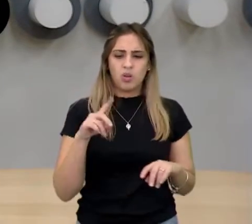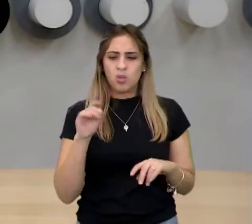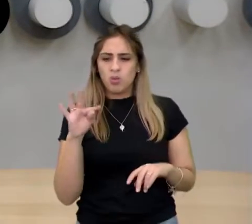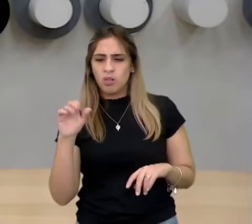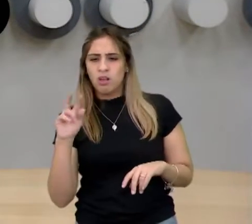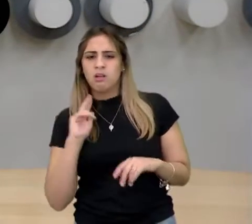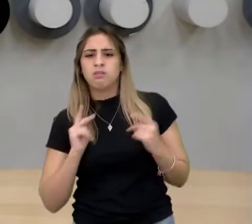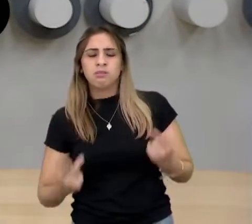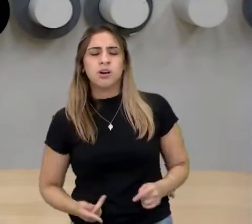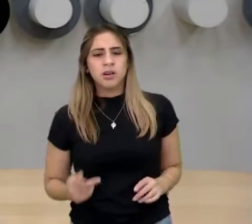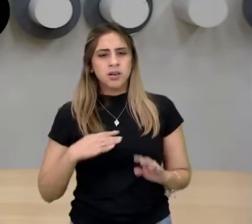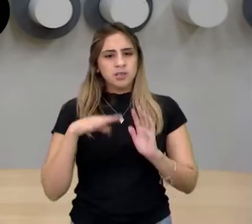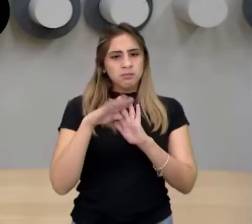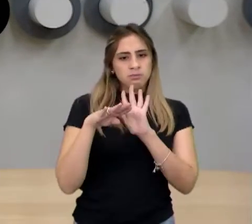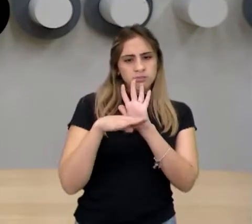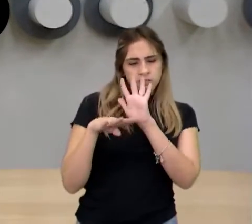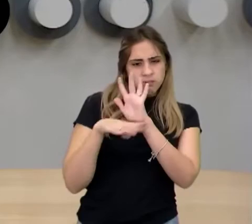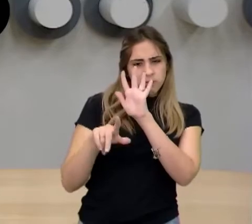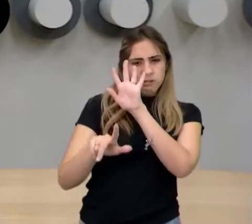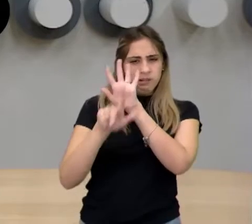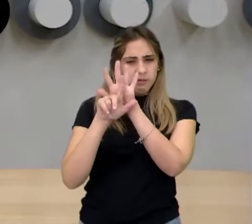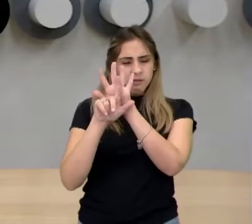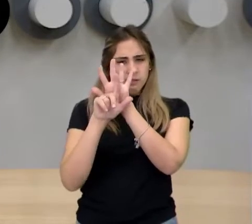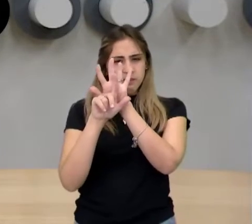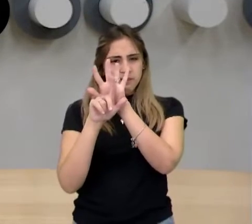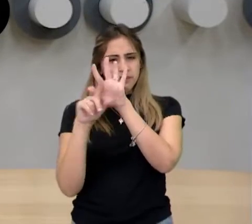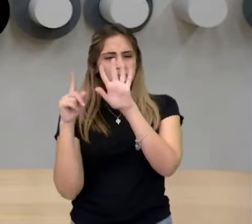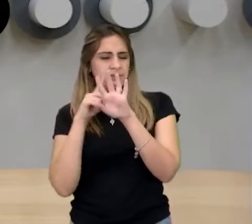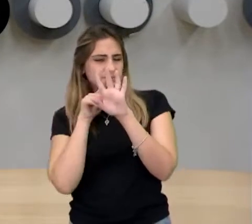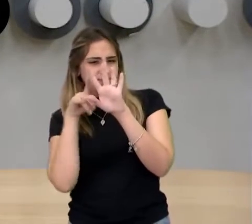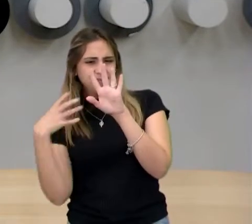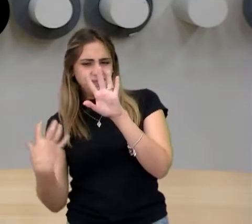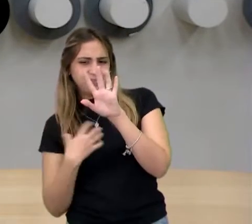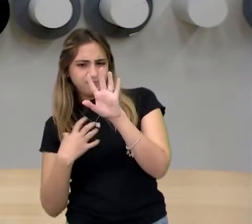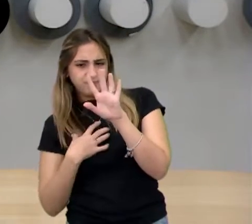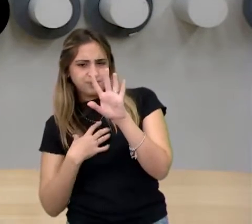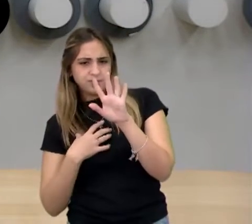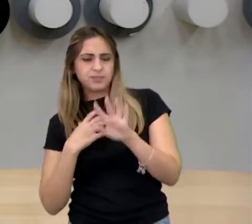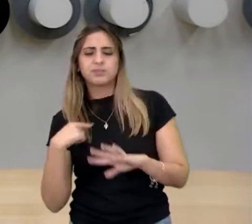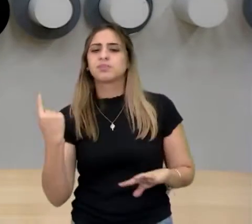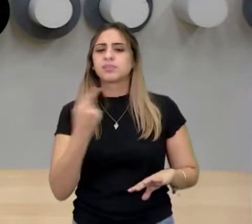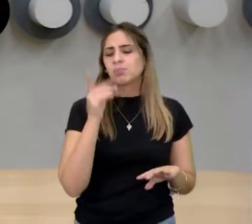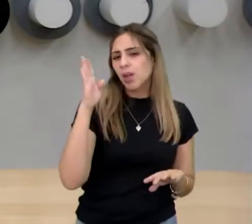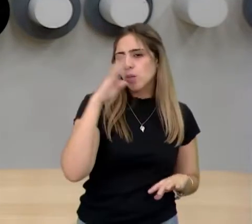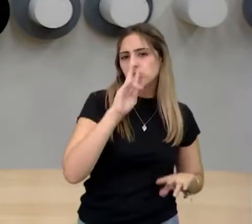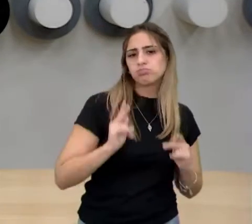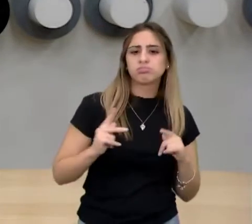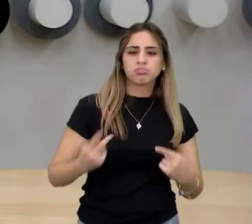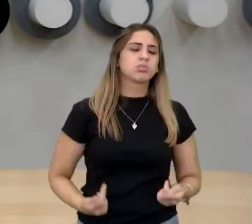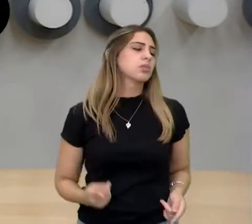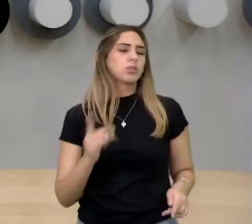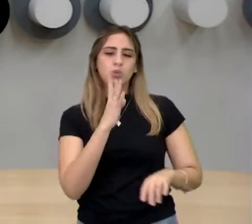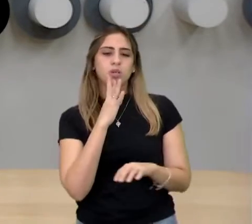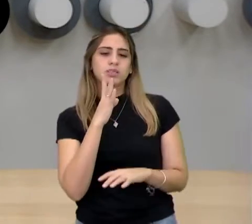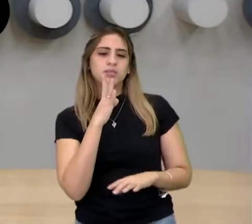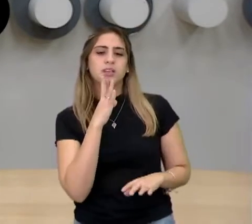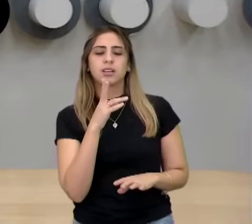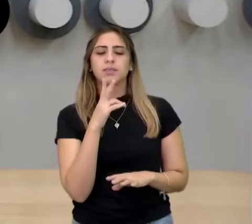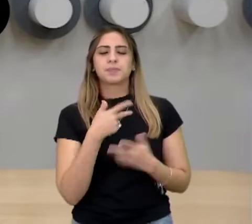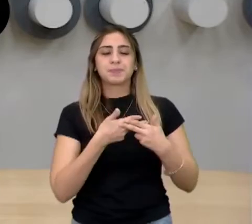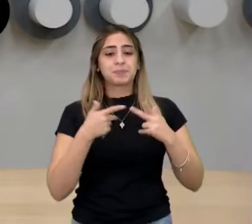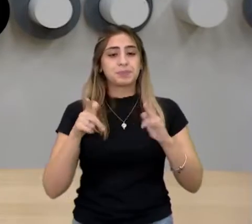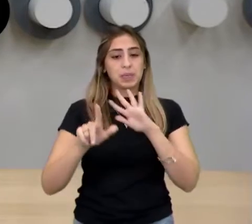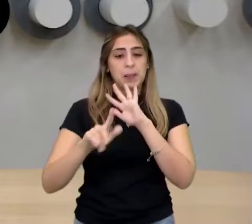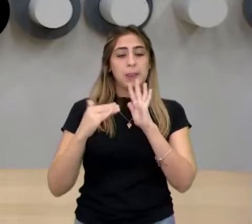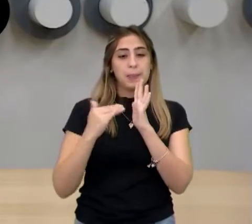que estabeleça leis, porque se não for assim, né, a maldade humana não conheceria limites